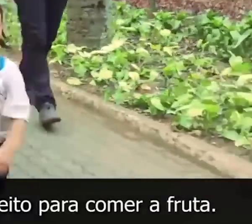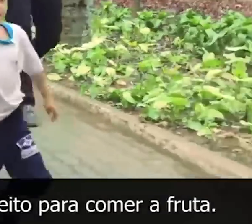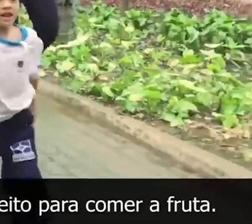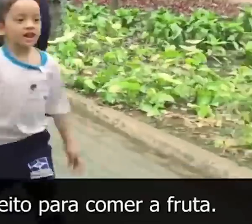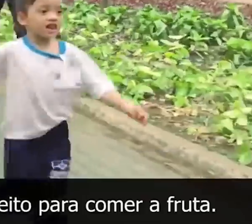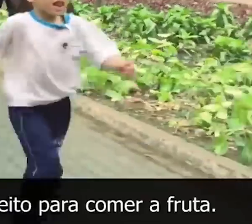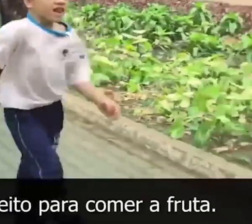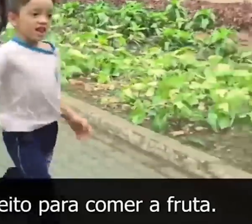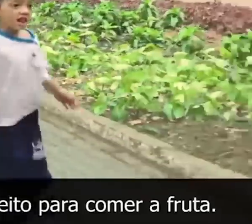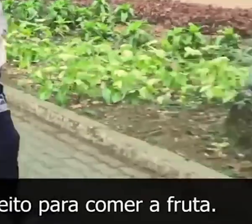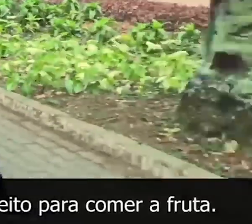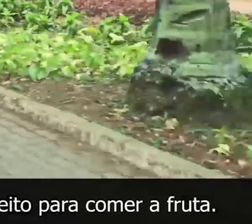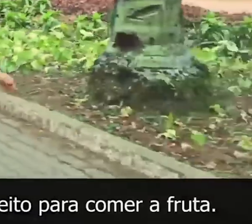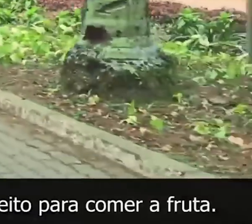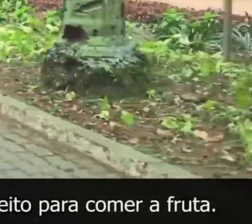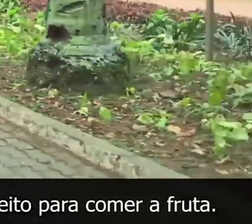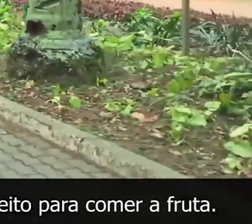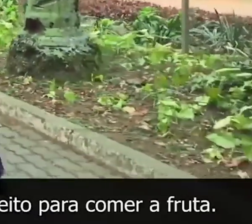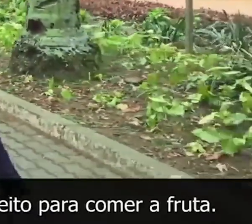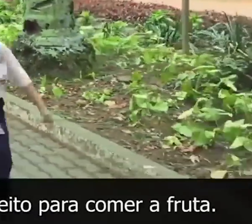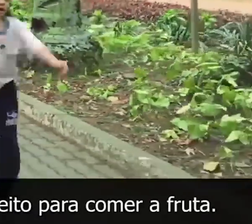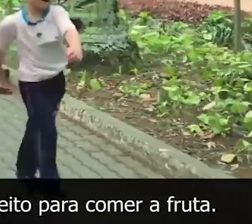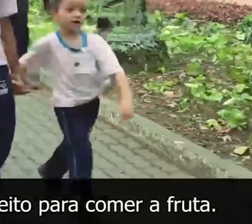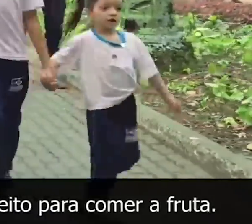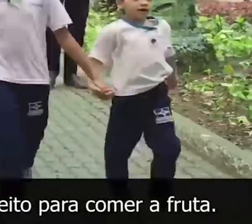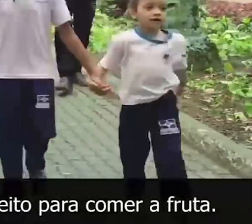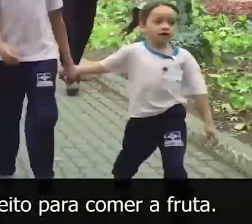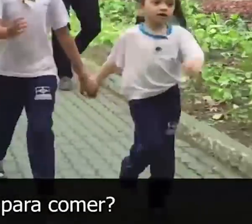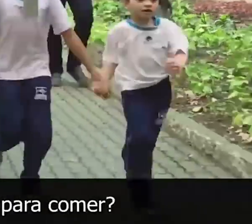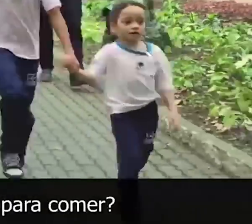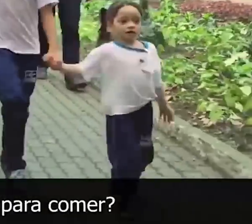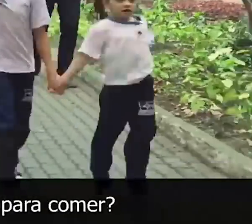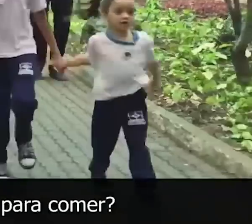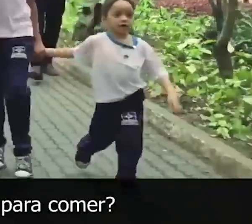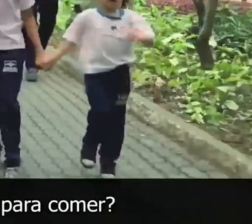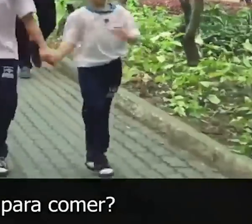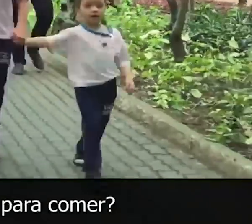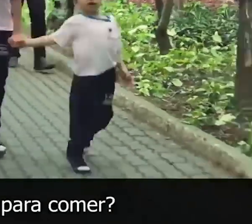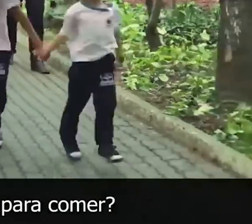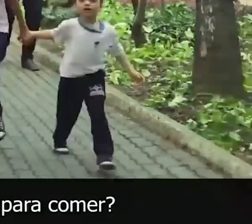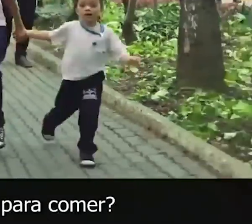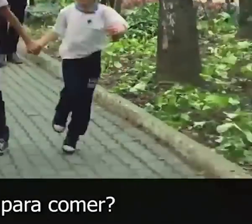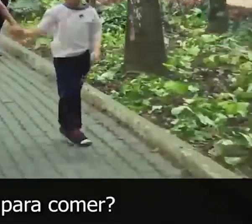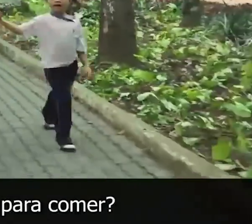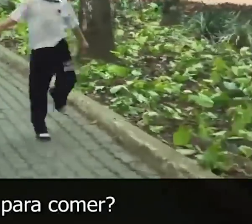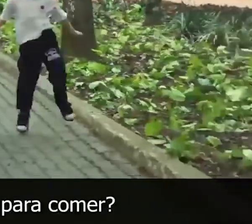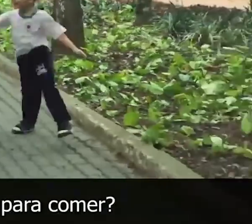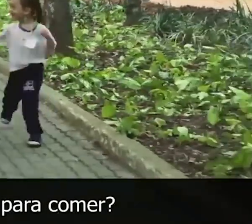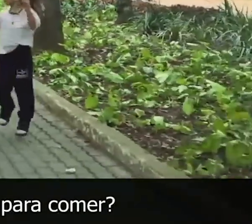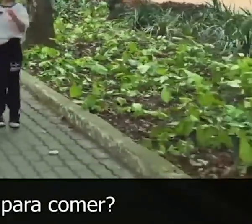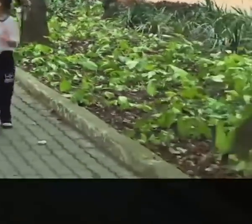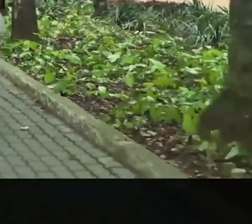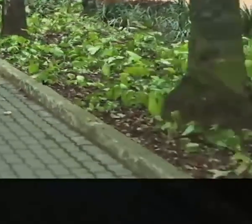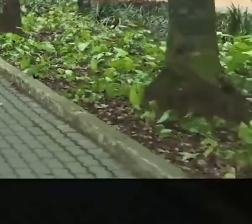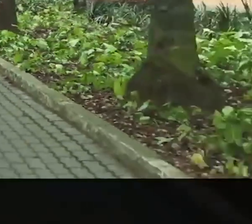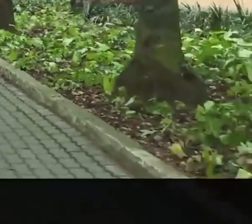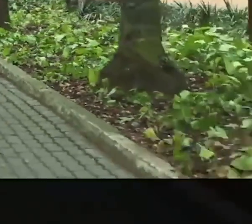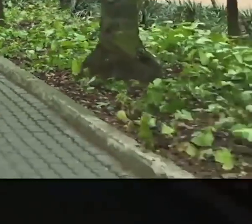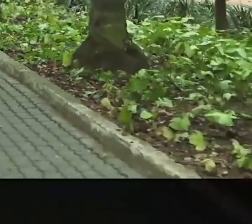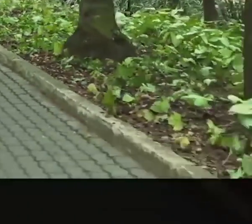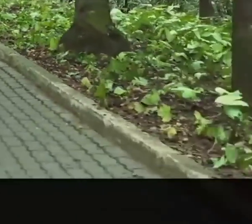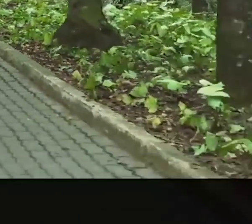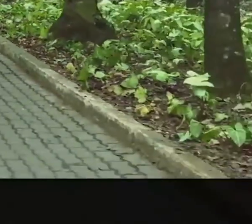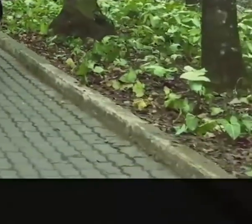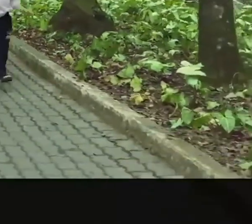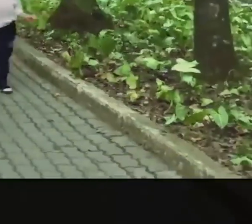Nossa, que feio! Aquele macaco abrindo a boca daquele jeito para comer a fruta. É, paciência, você também não abre a boca para comer? Eu não, olha